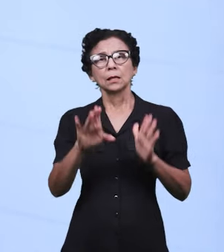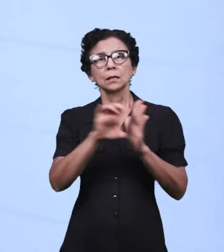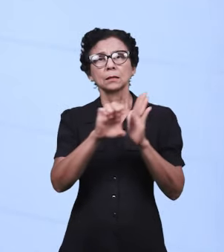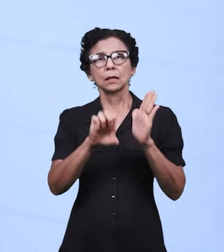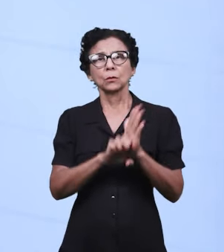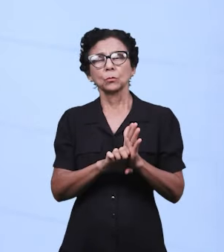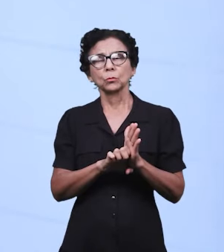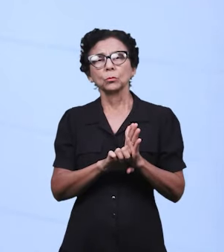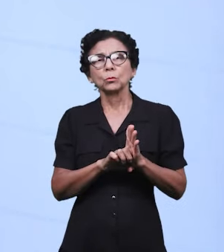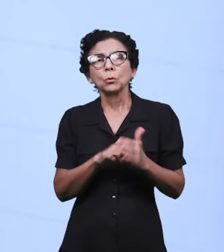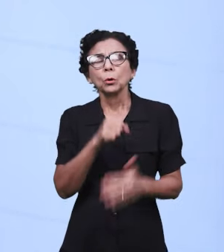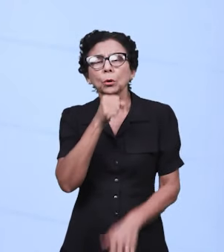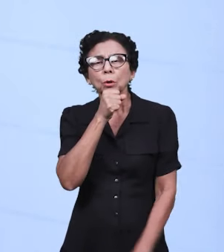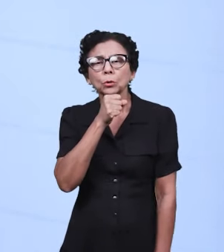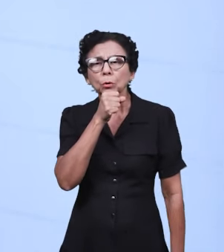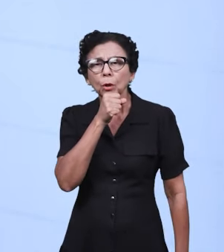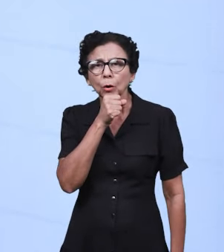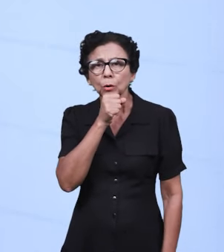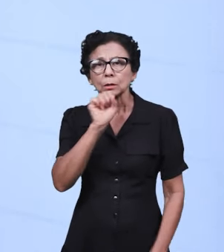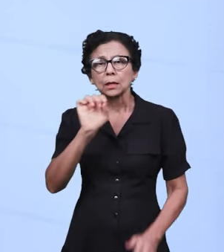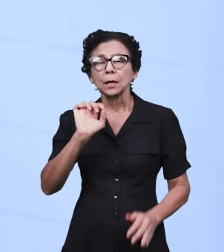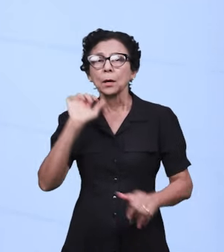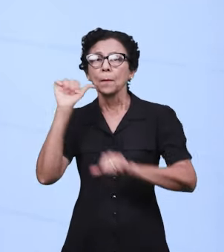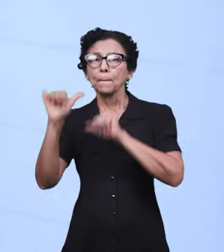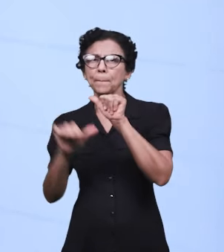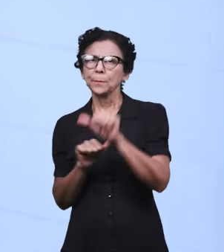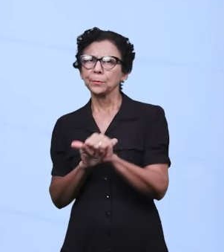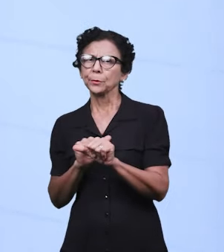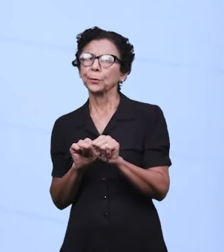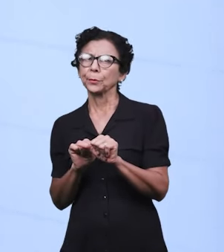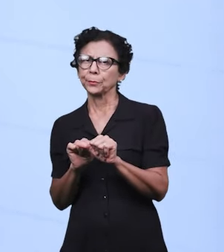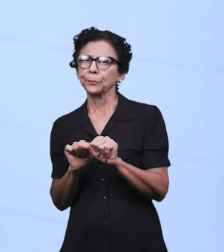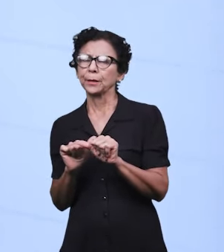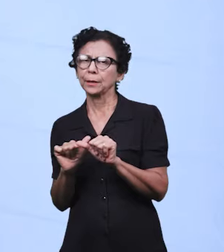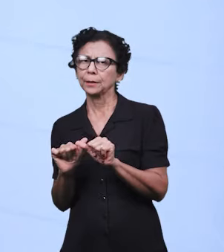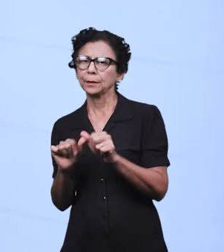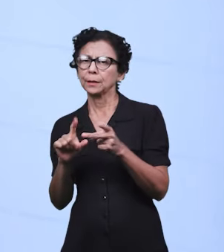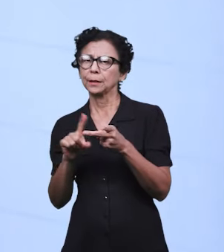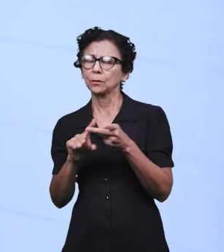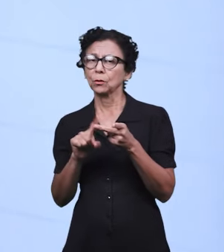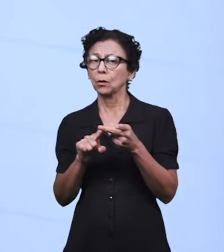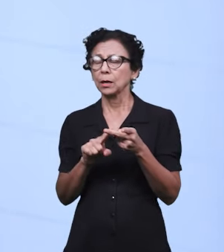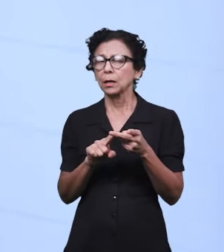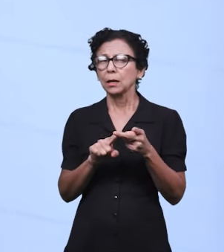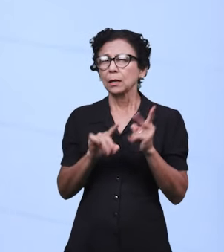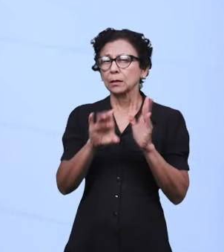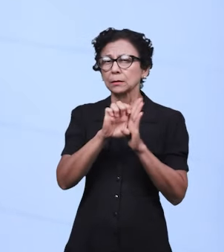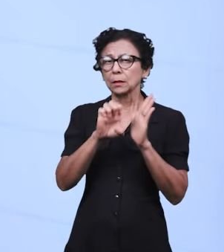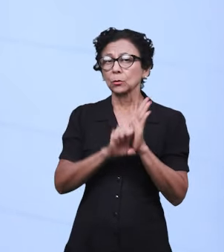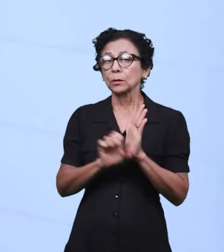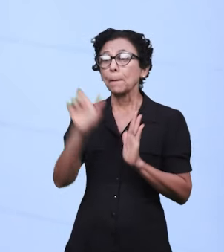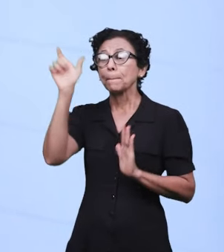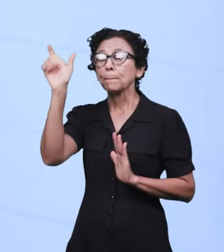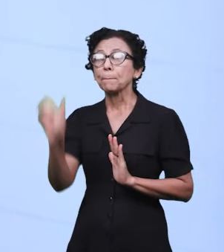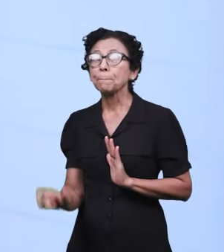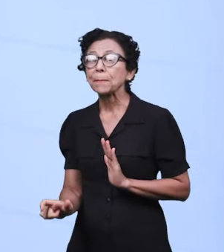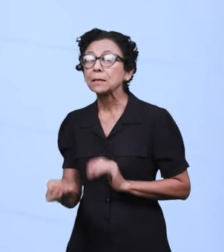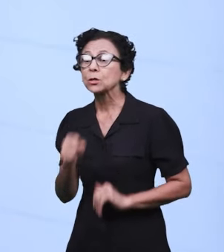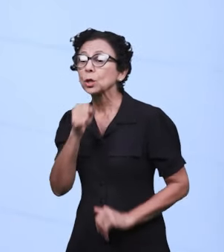Estatuto da Pessoa Idosa. E isso até buscando, de certa forma, trazer uma